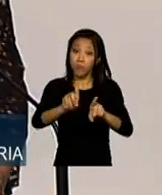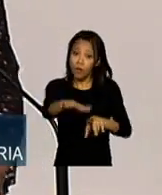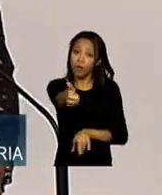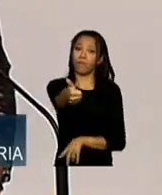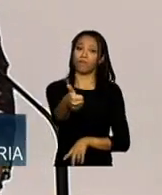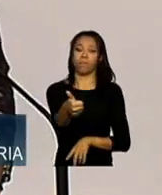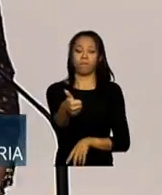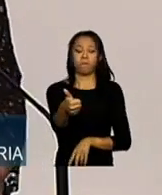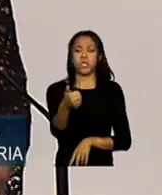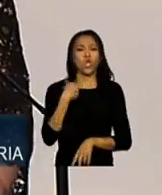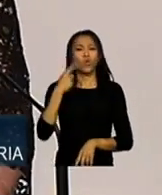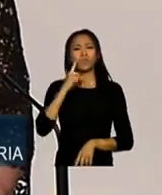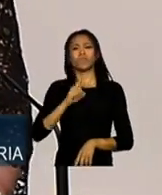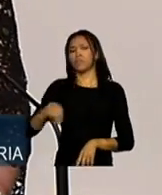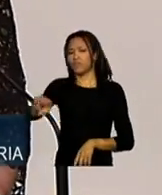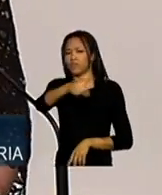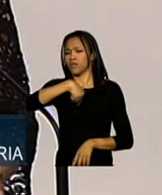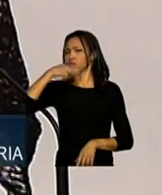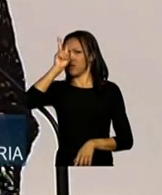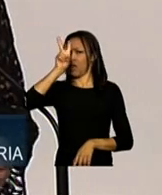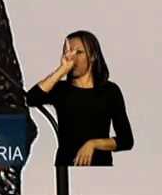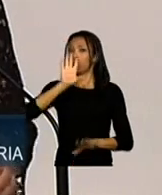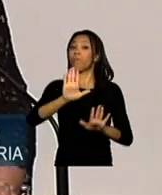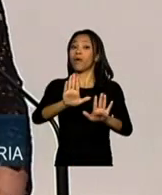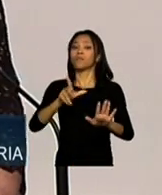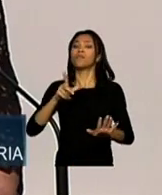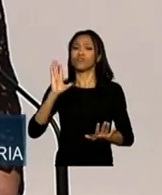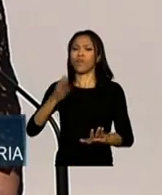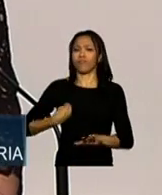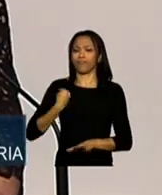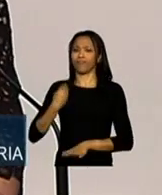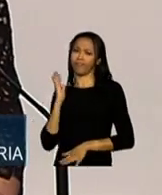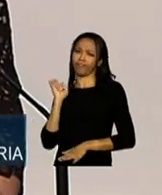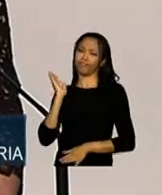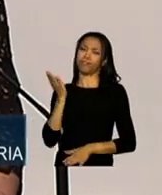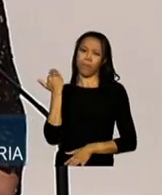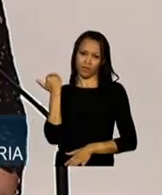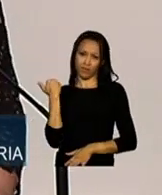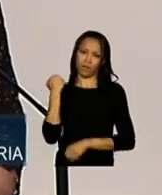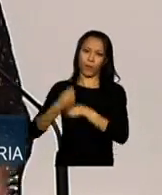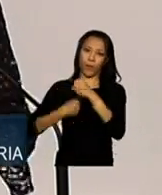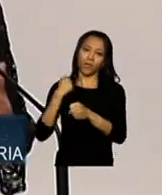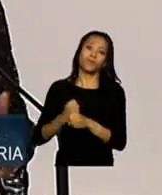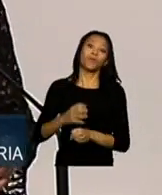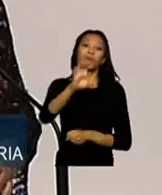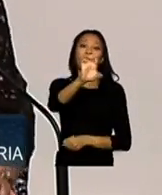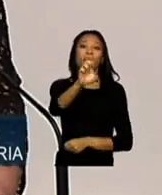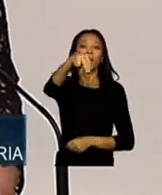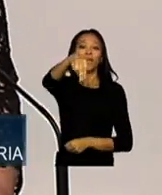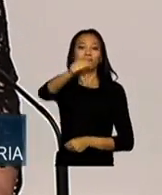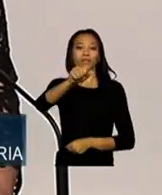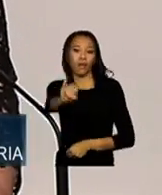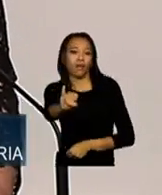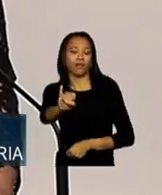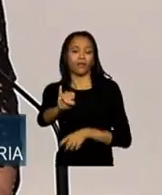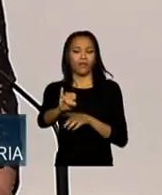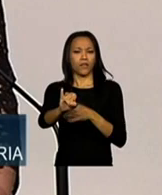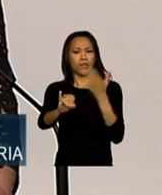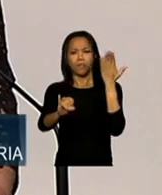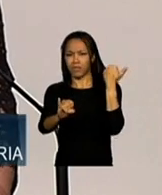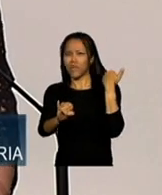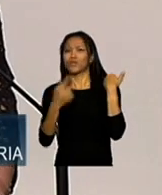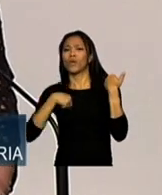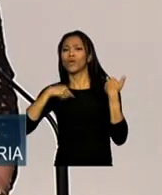Não sei se vocês se lembram, mas eu estive aqui o ano passado, no ENAI. Naquela época, a gente tinha